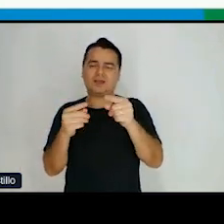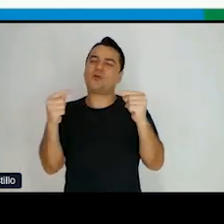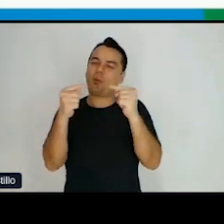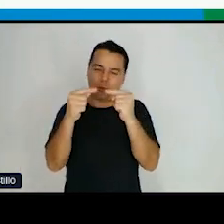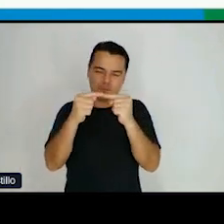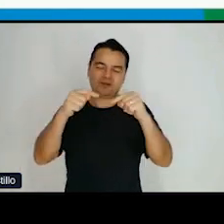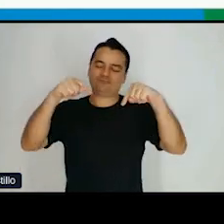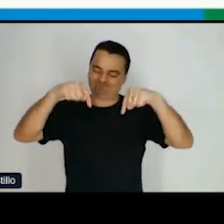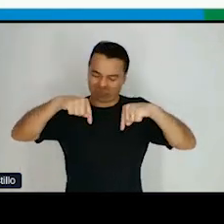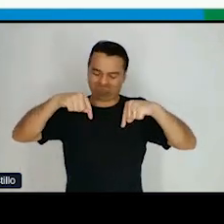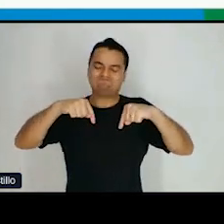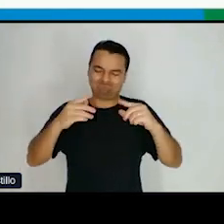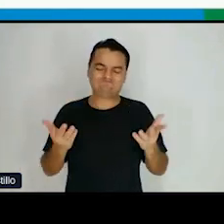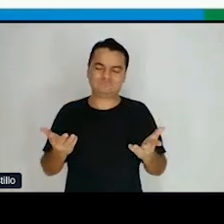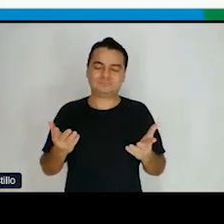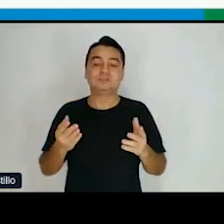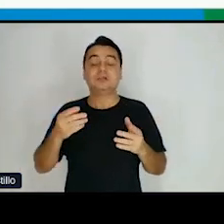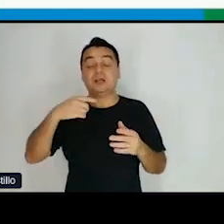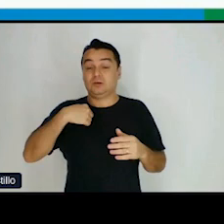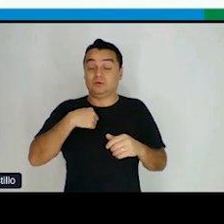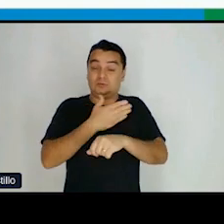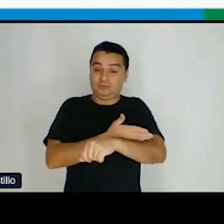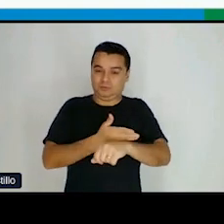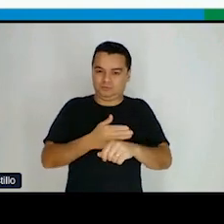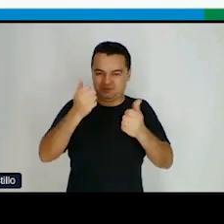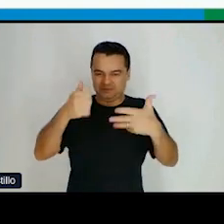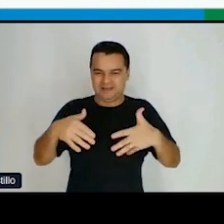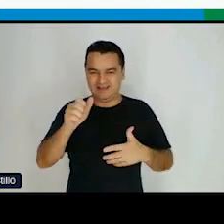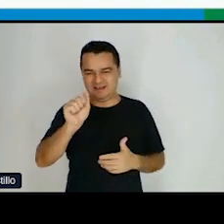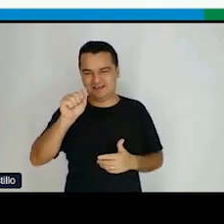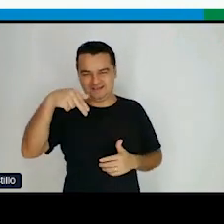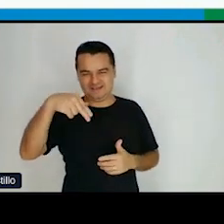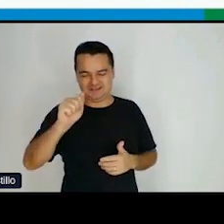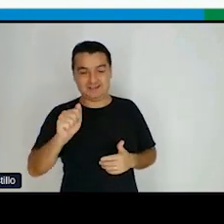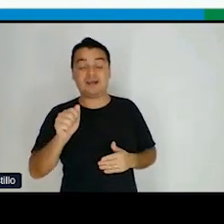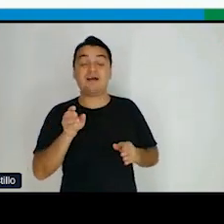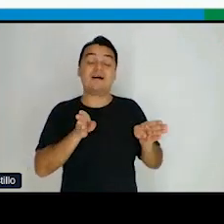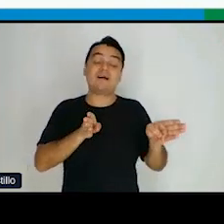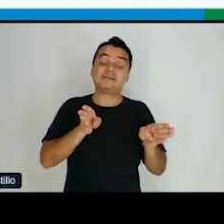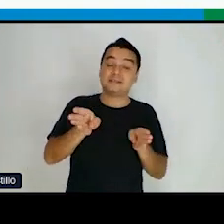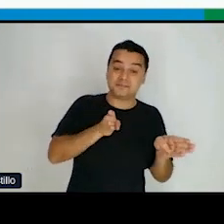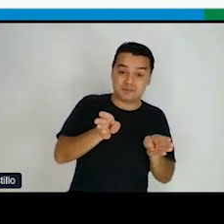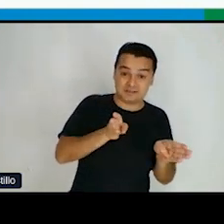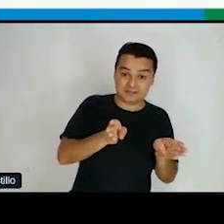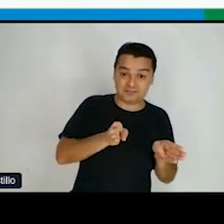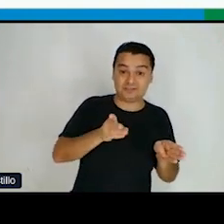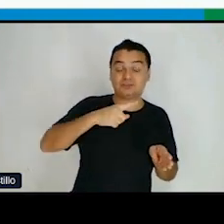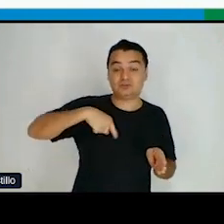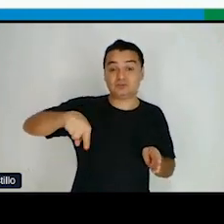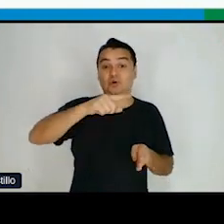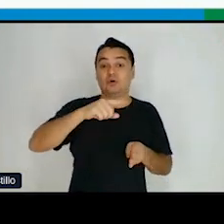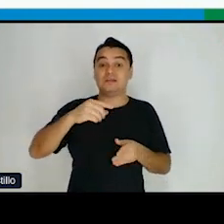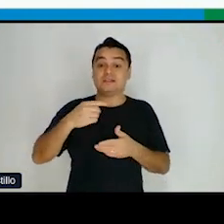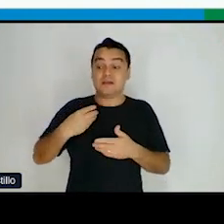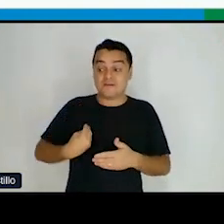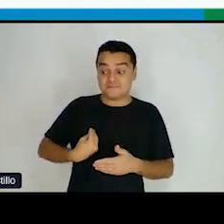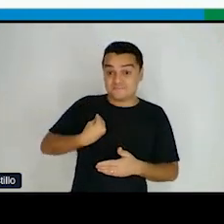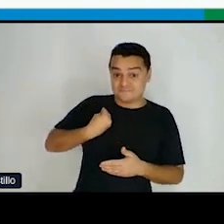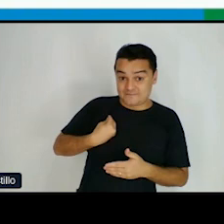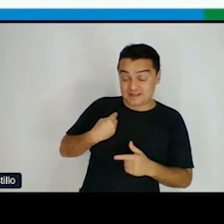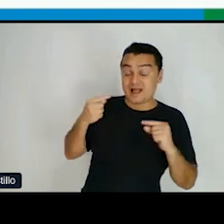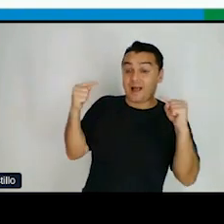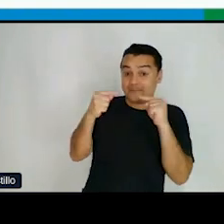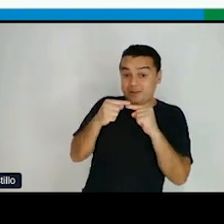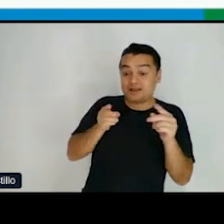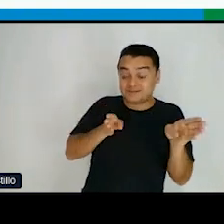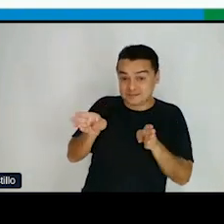realidade. Porque, como eu sempre costumo falar para a Ana, acessibilidade, quando a gente traz para a nossa vida, a gente traz